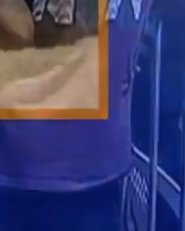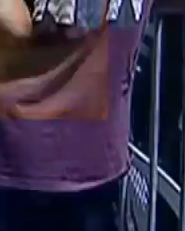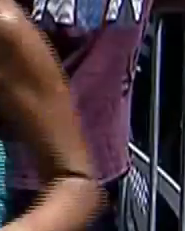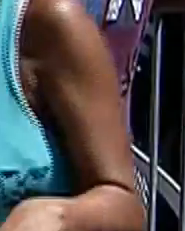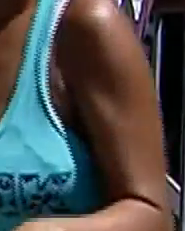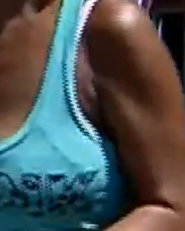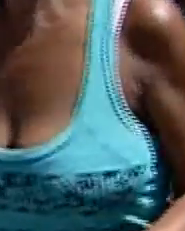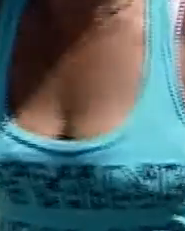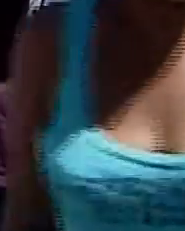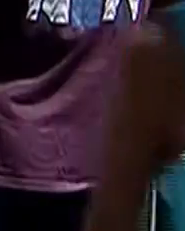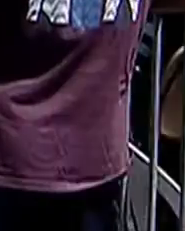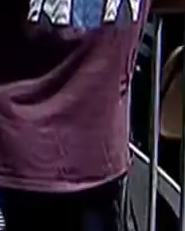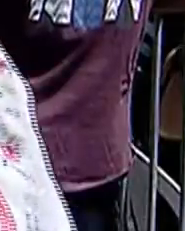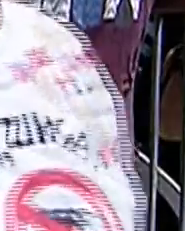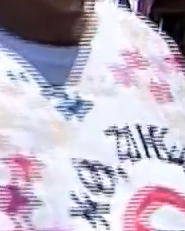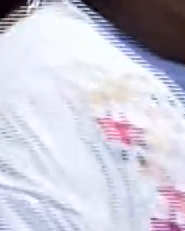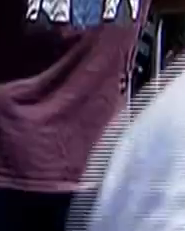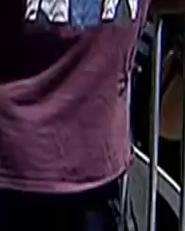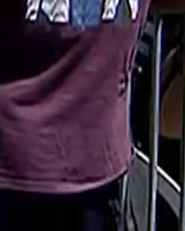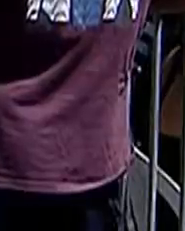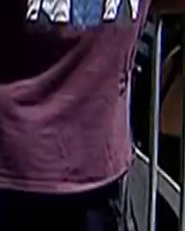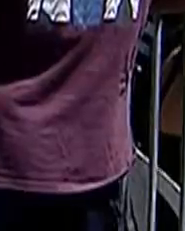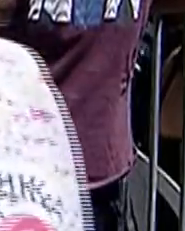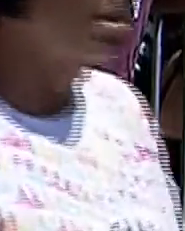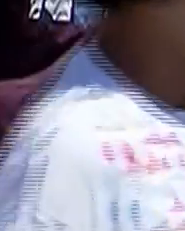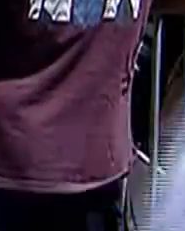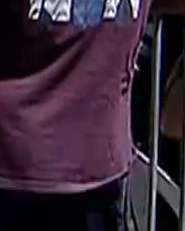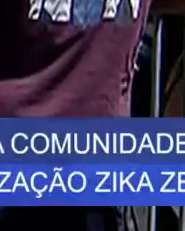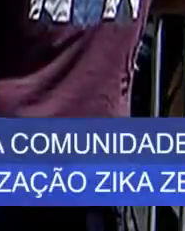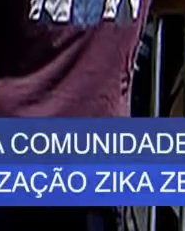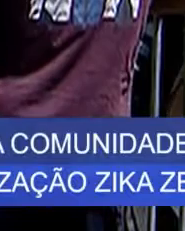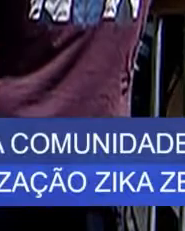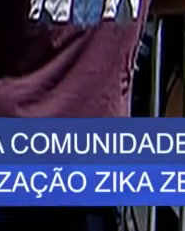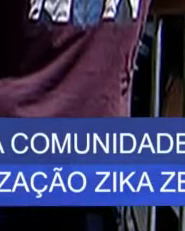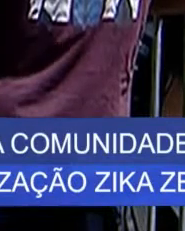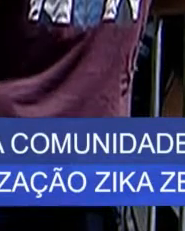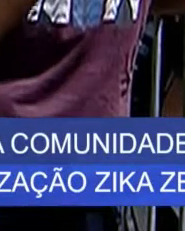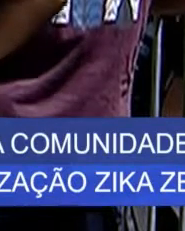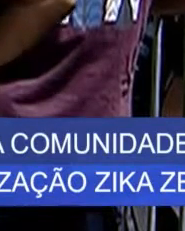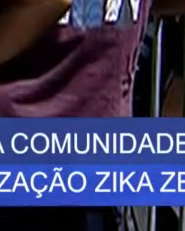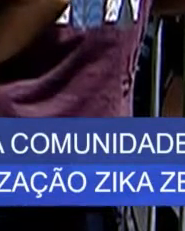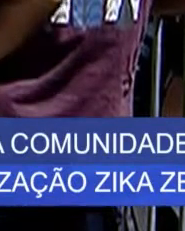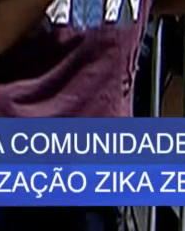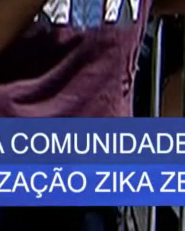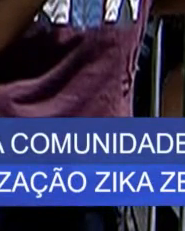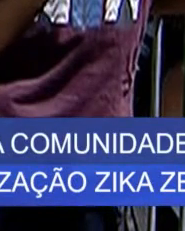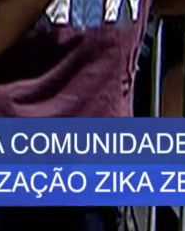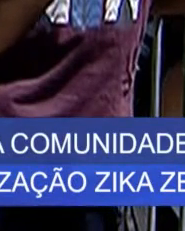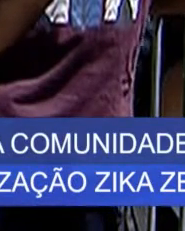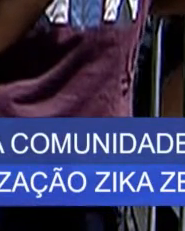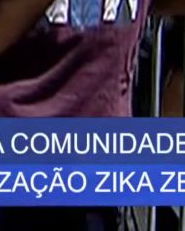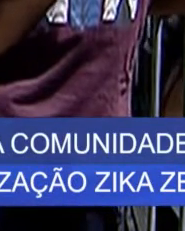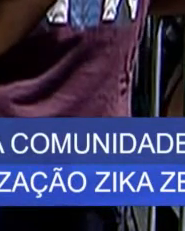todos, estão nas aldeias indígenas, para conscientizar sobre o combate ao mosquito, que é importante. É uma ação não só do governo,